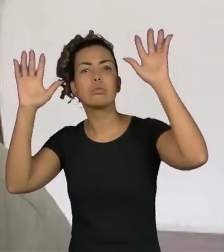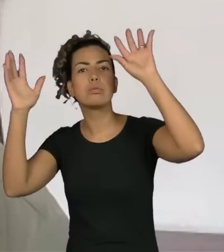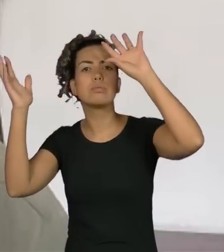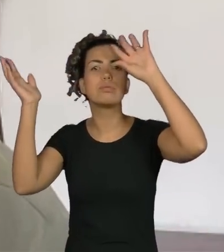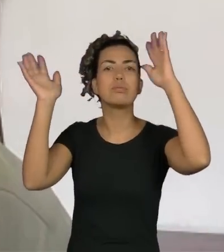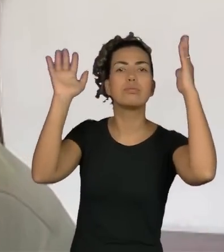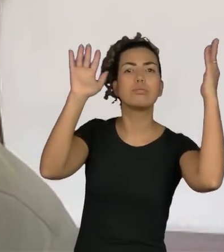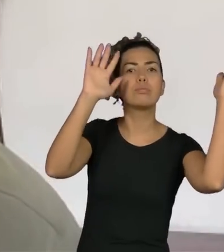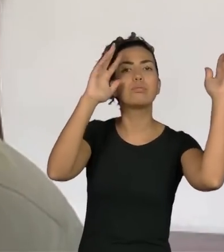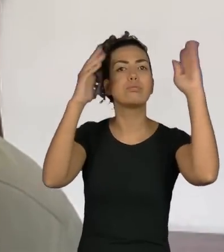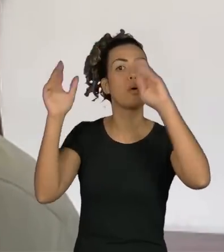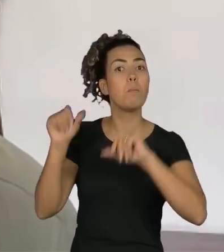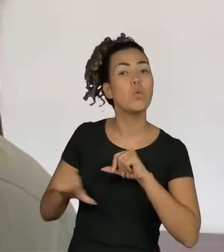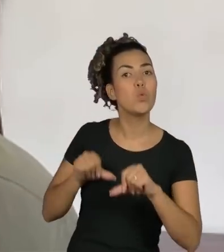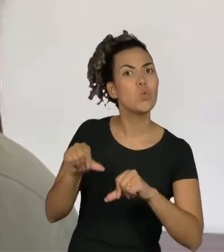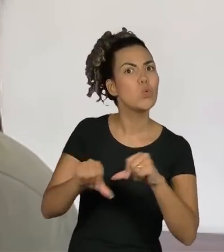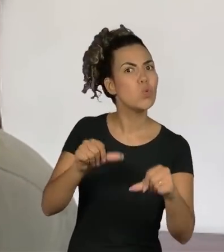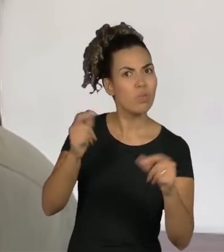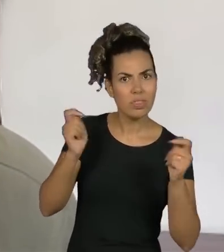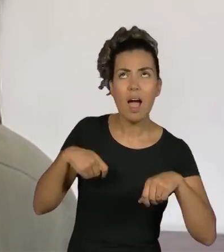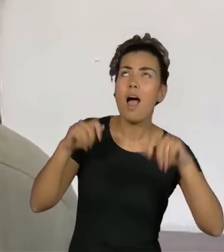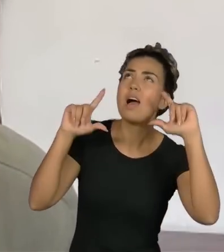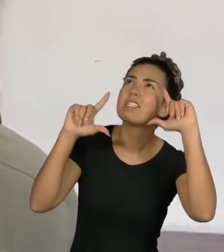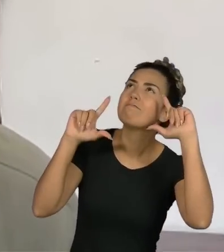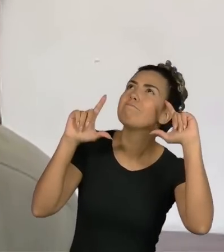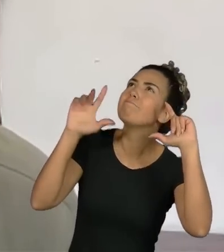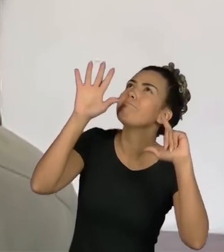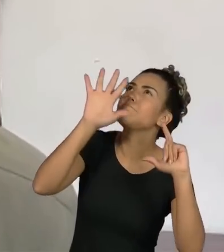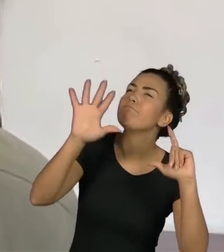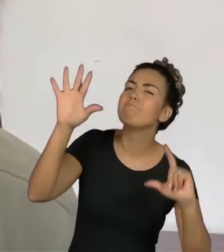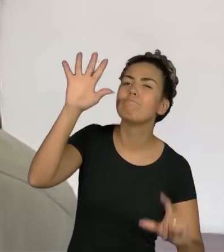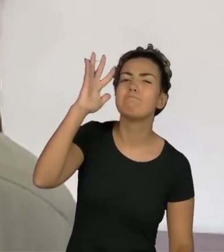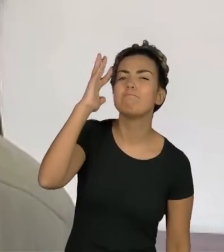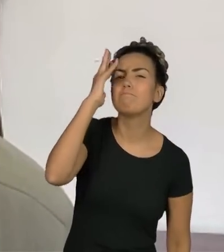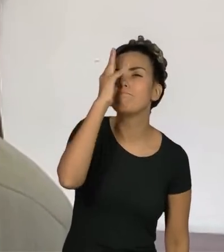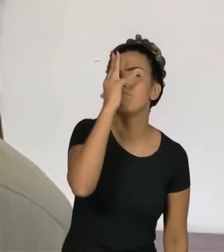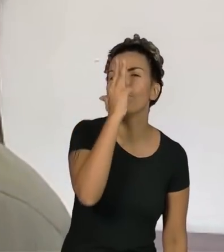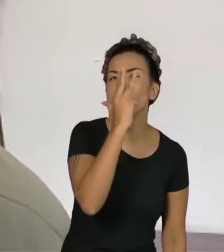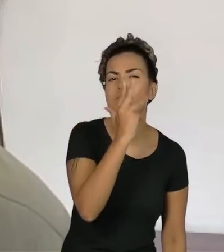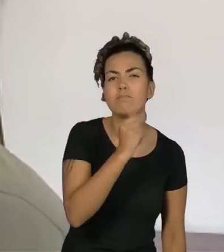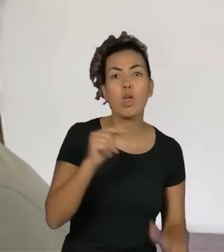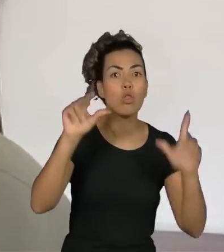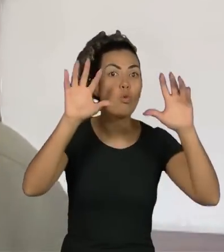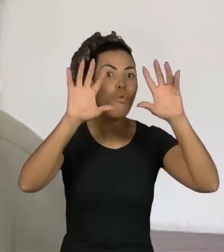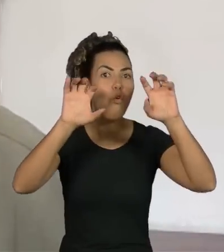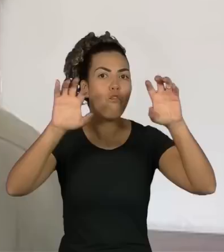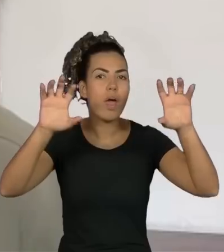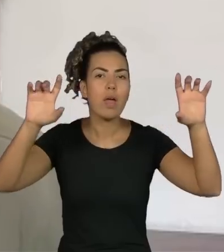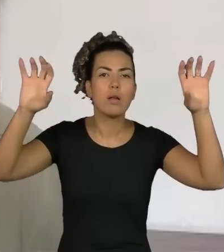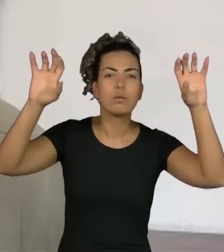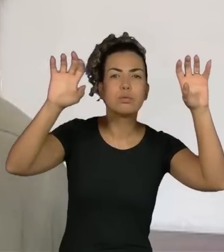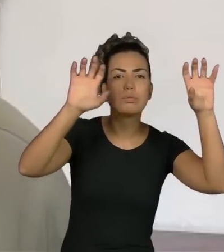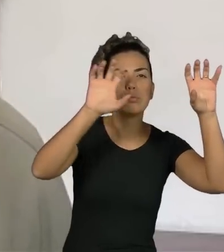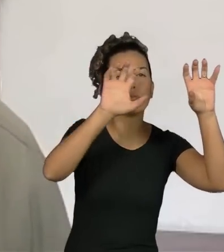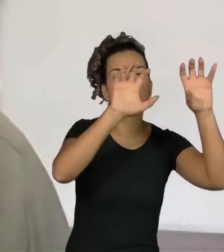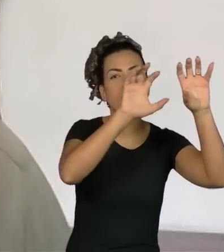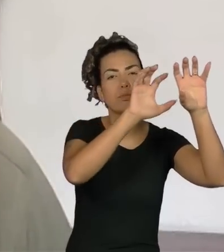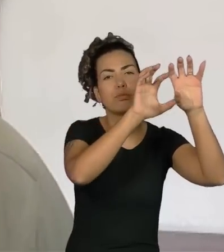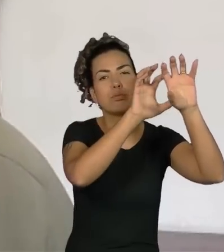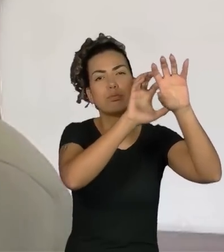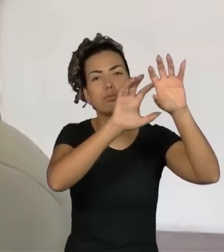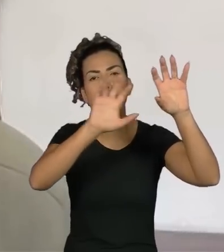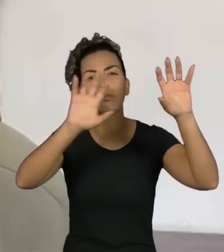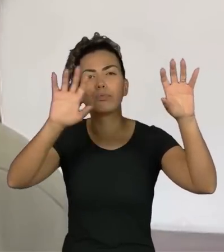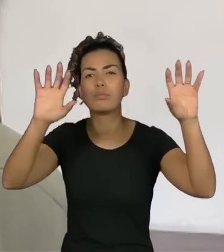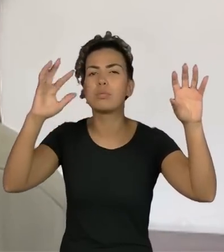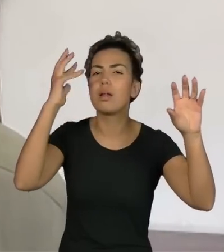paisagem maravilhosa, tem formações de nuvens maravilhosas. o sol nascendo, o pôr do